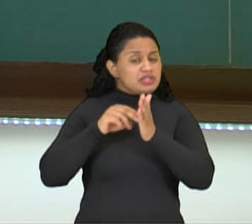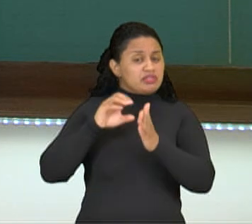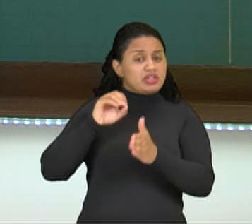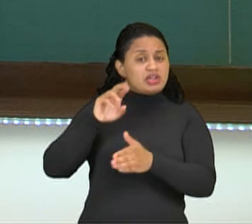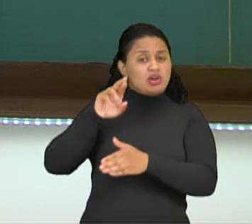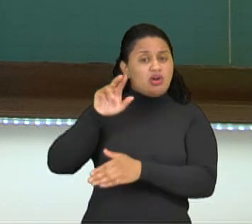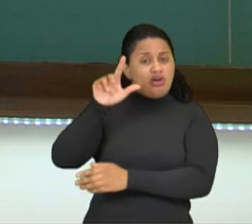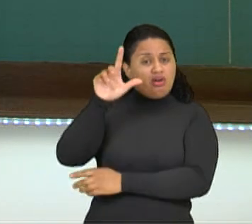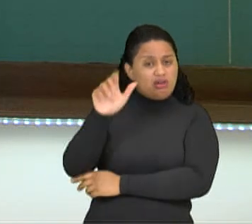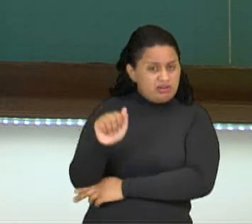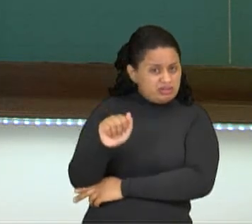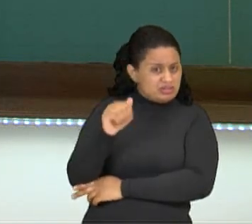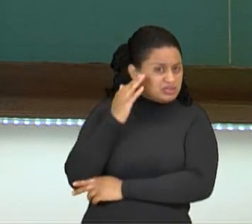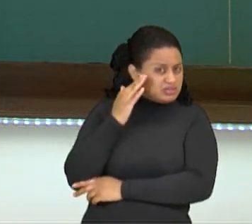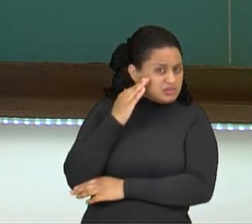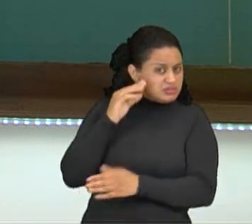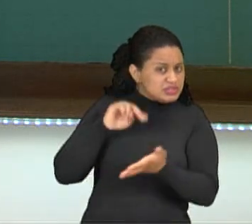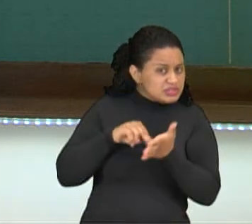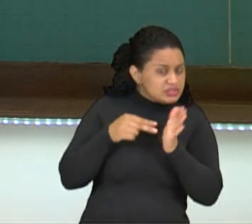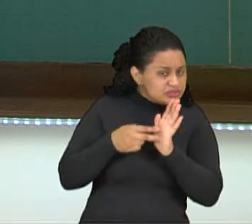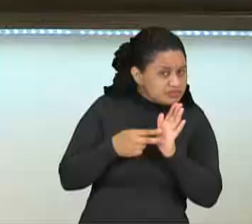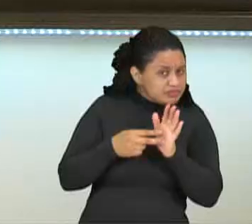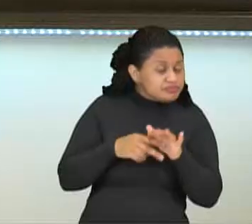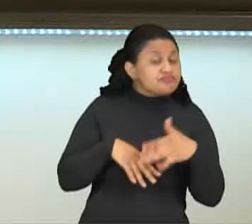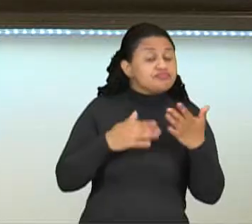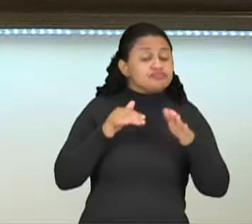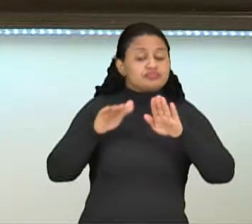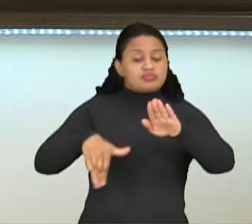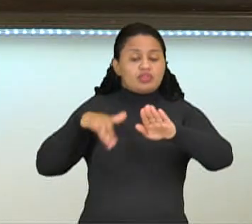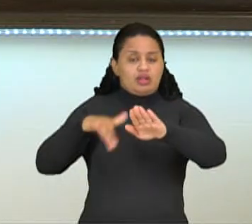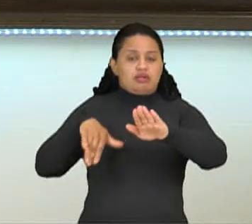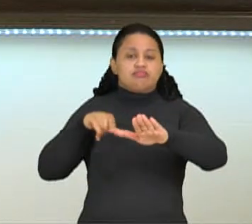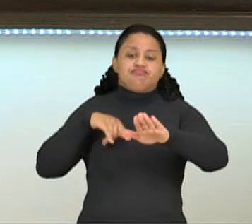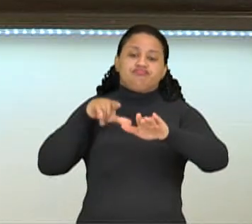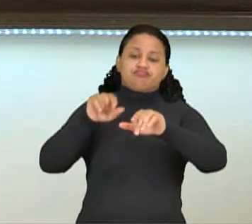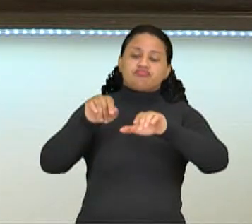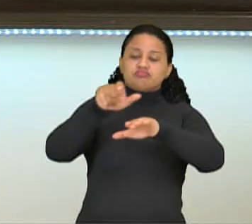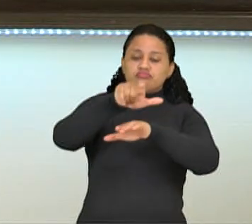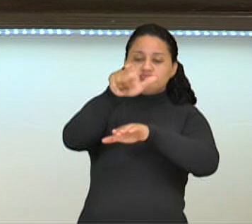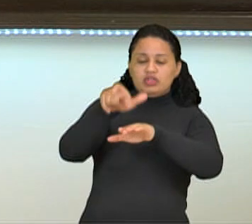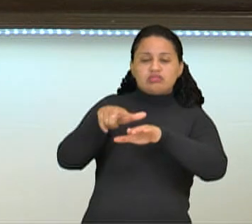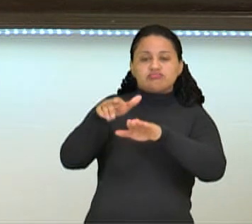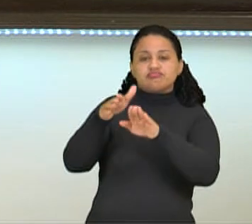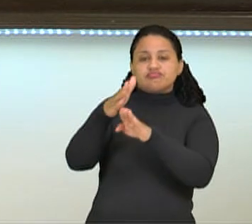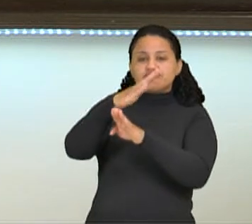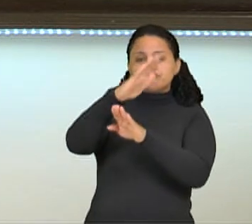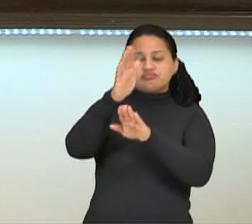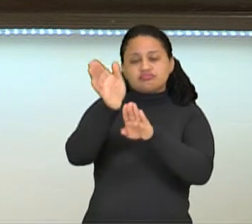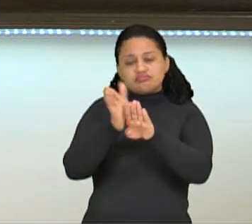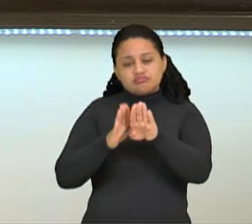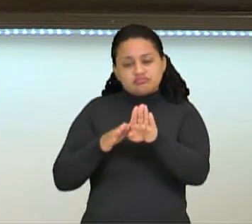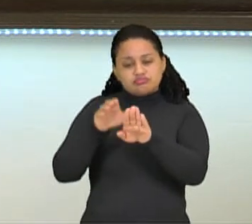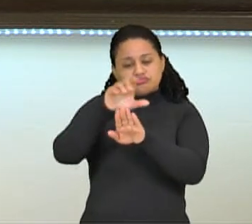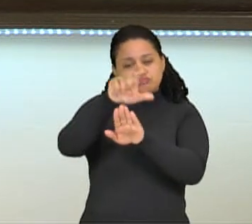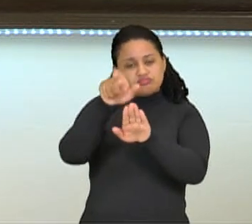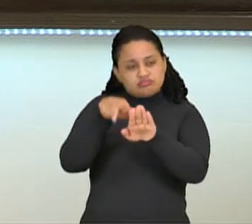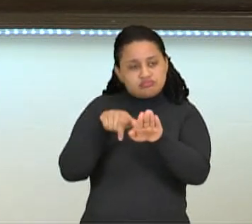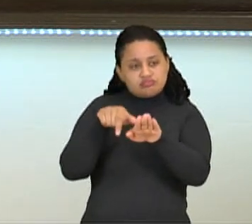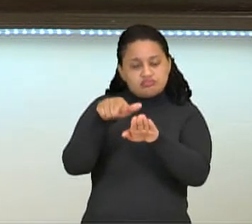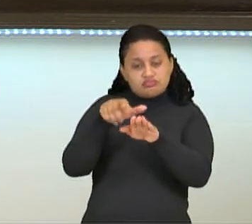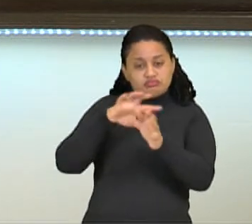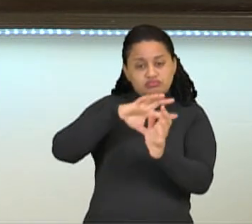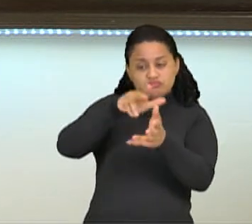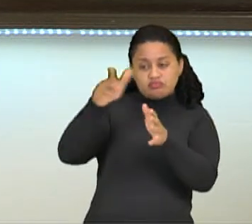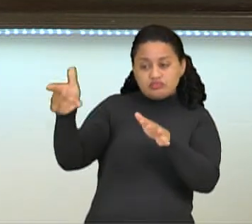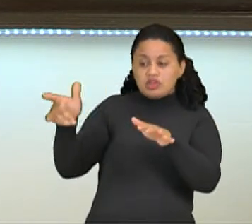orla? Então, as praias, né, elas ficam na costa, né? Então, aqui está a terra,